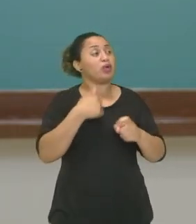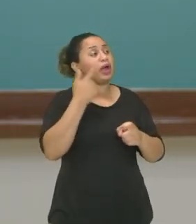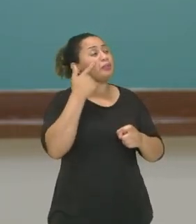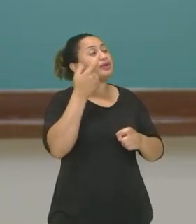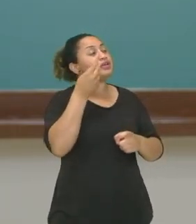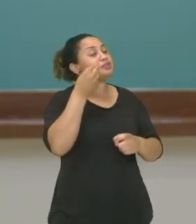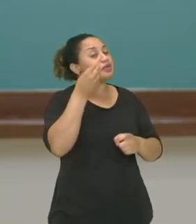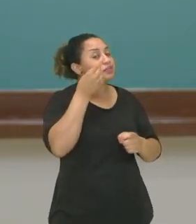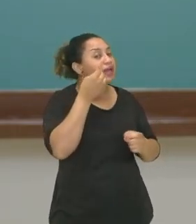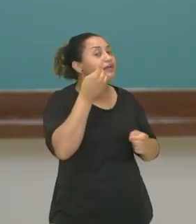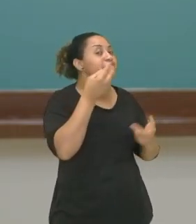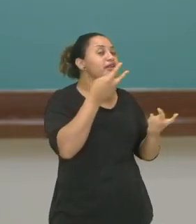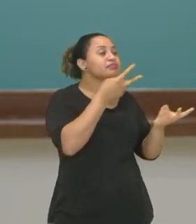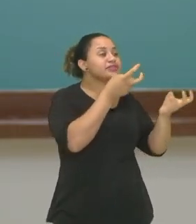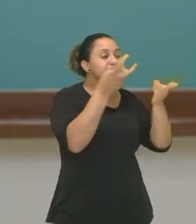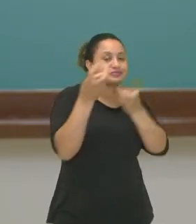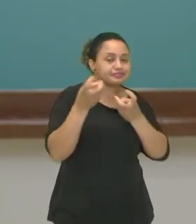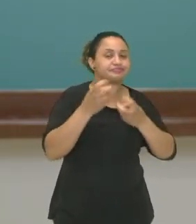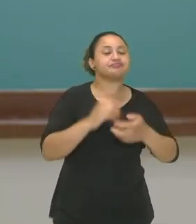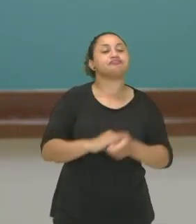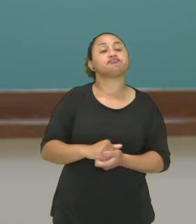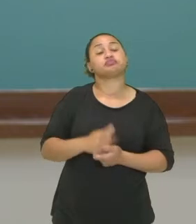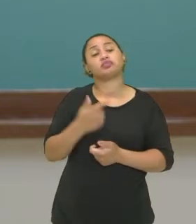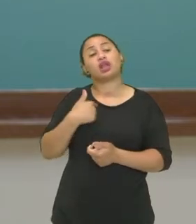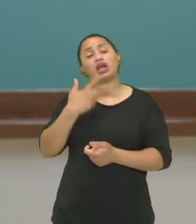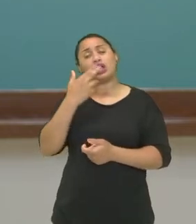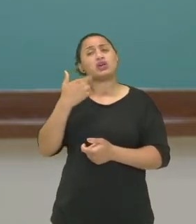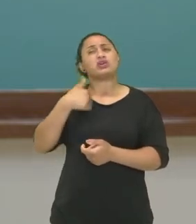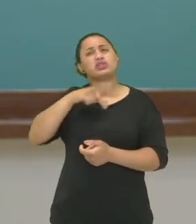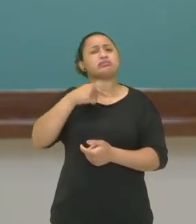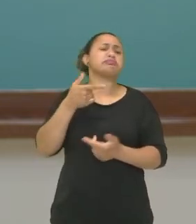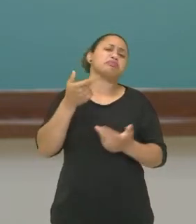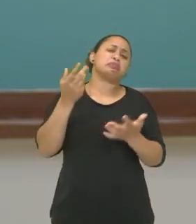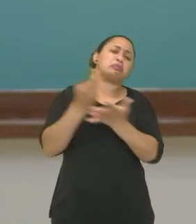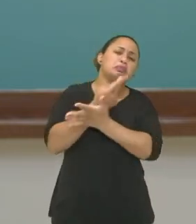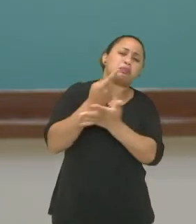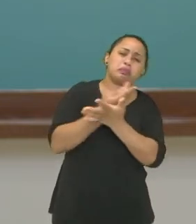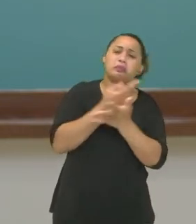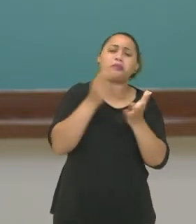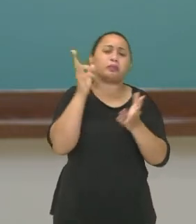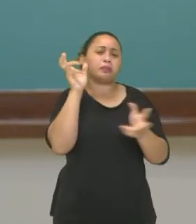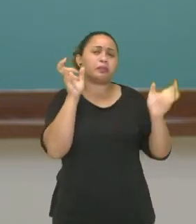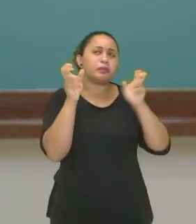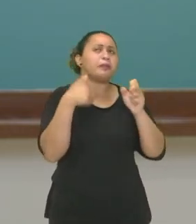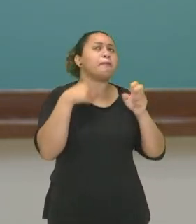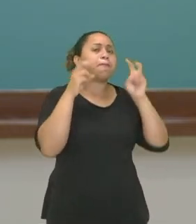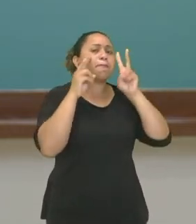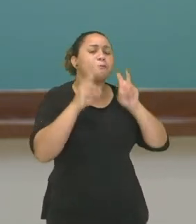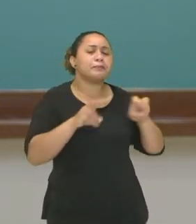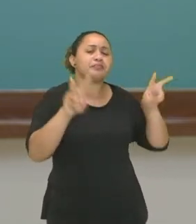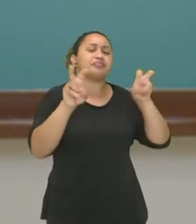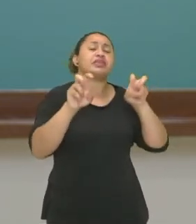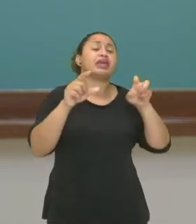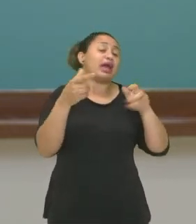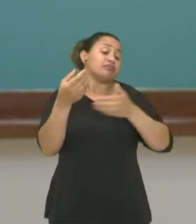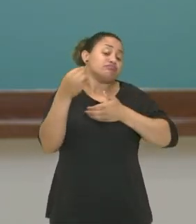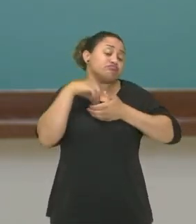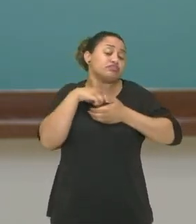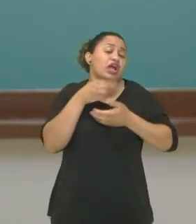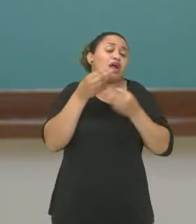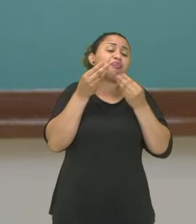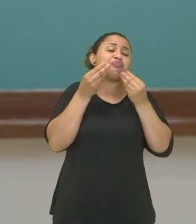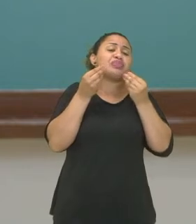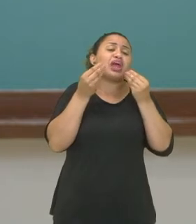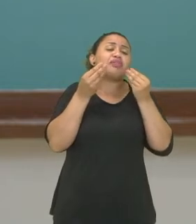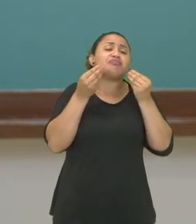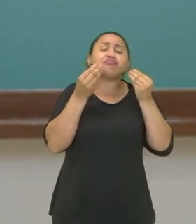enganam, que muitas vezes tem ilusão de ótica, ilusão auditiva e que é muito subjetivo. Gosto, paladar,